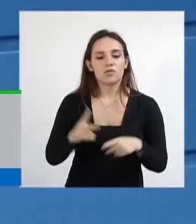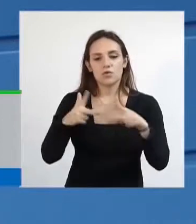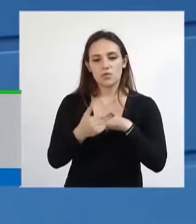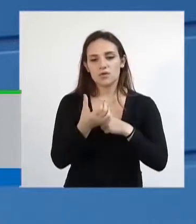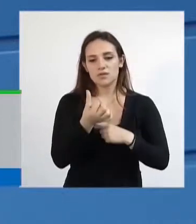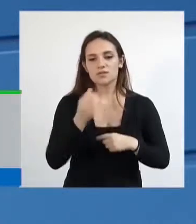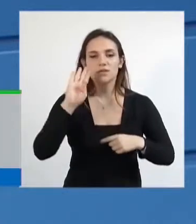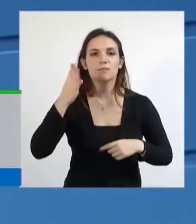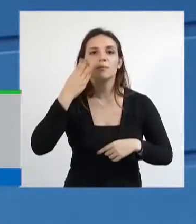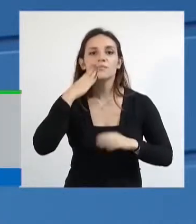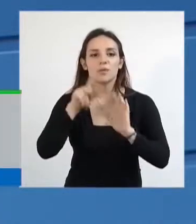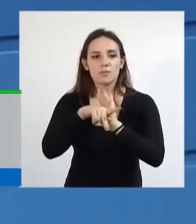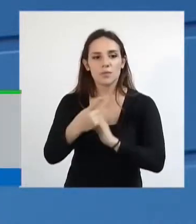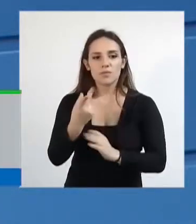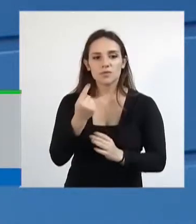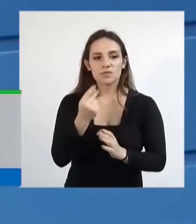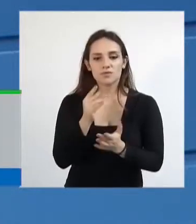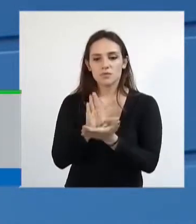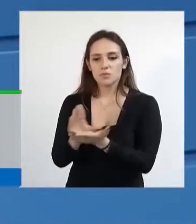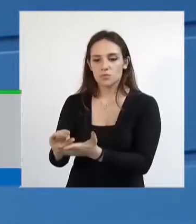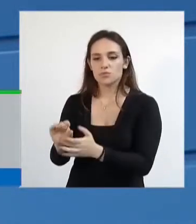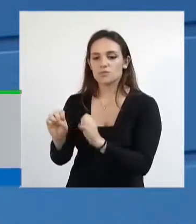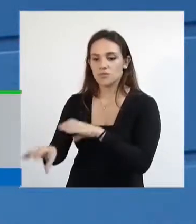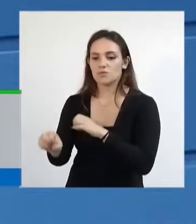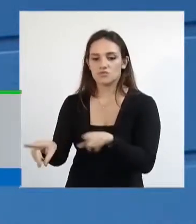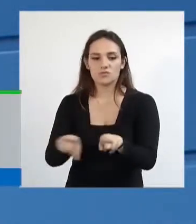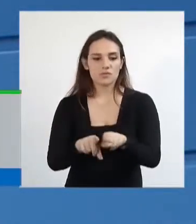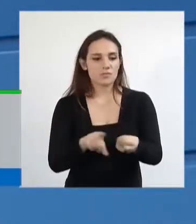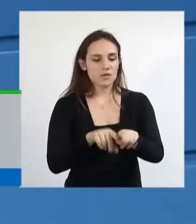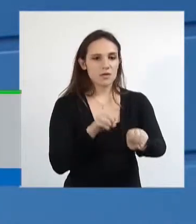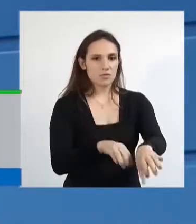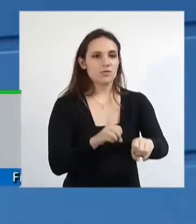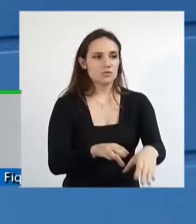bilhões em recursos para saúde e educação.